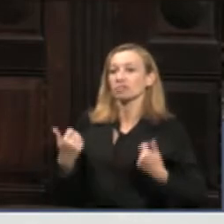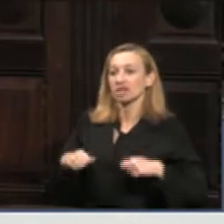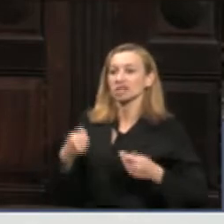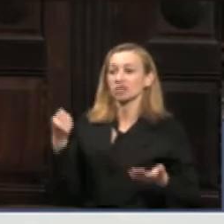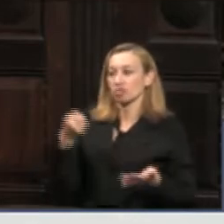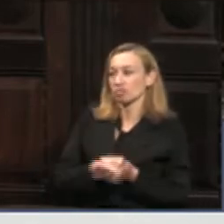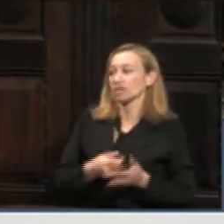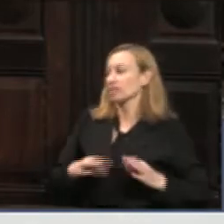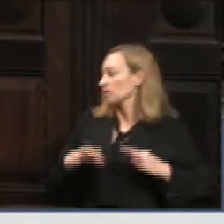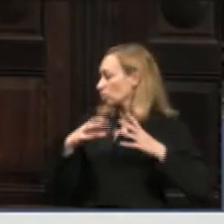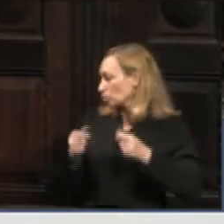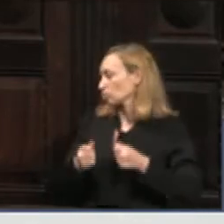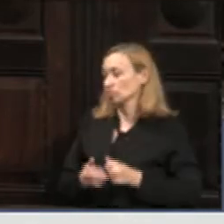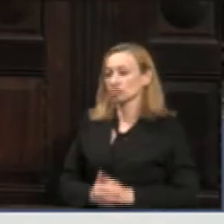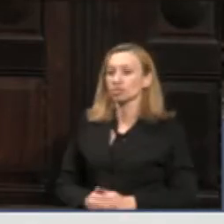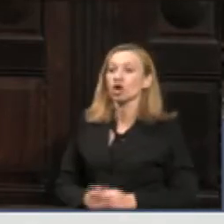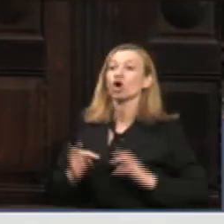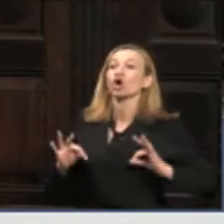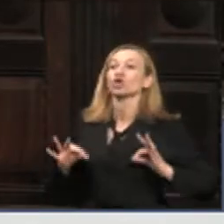todos